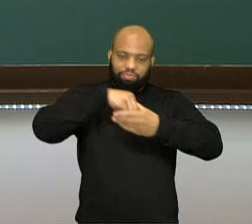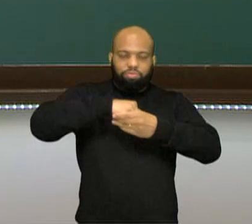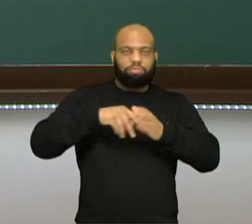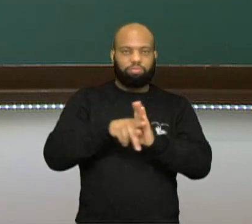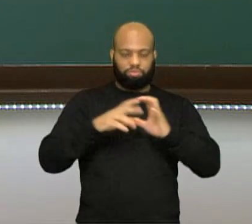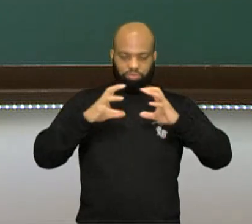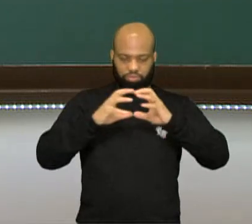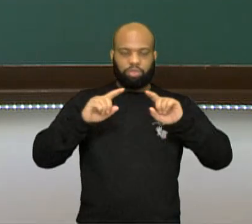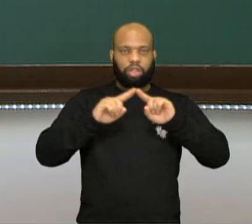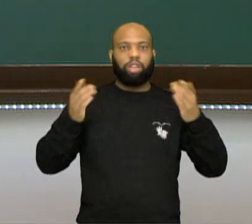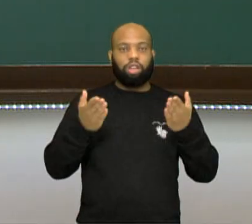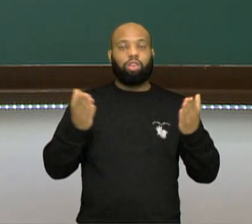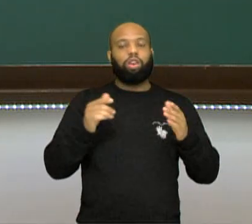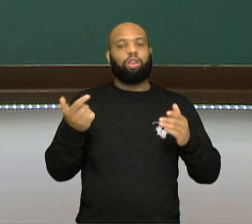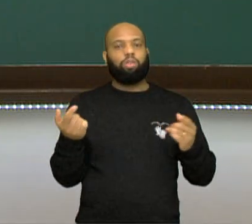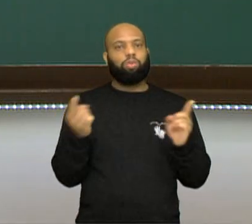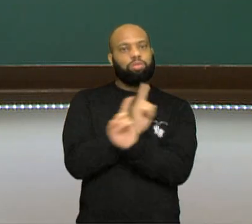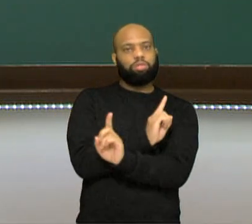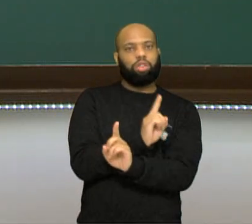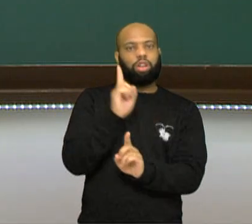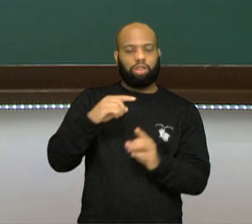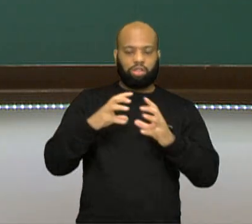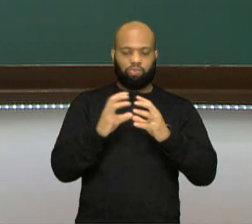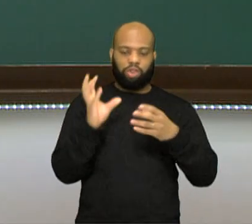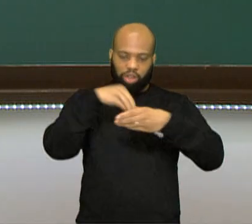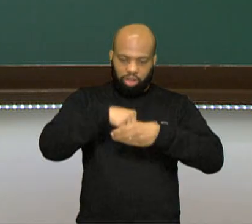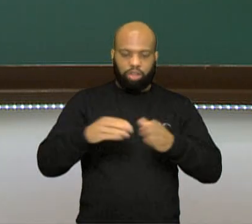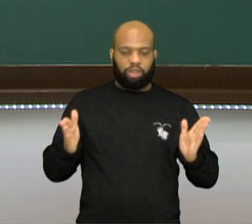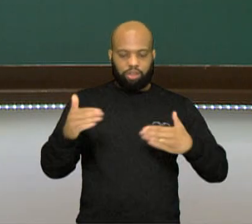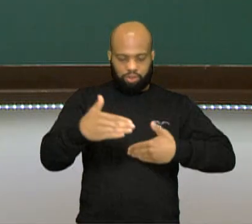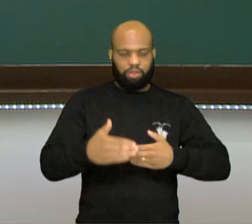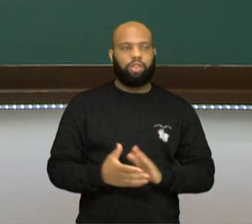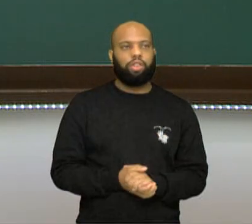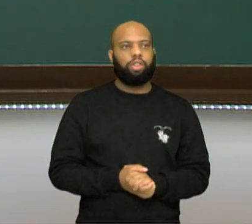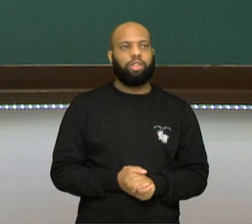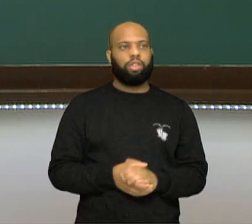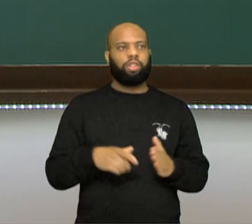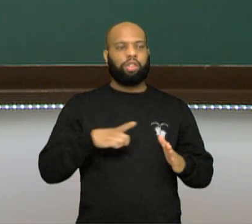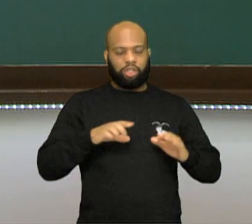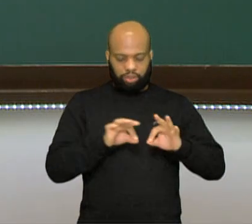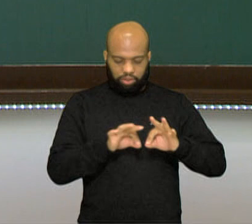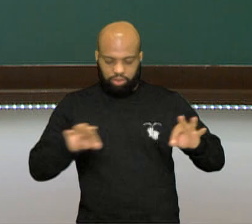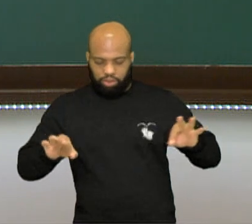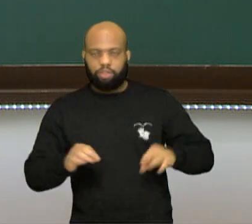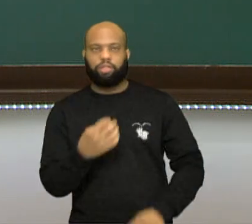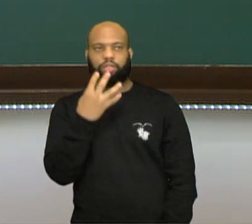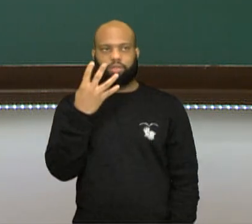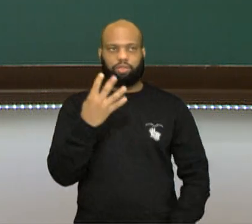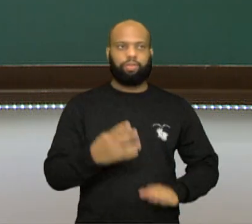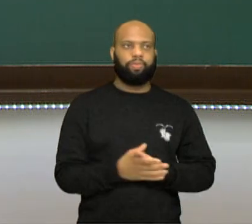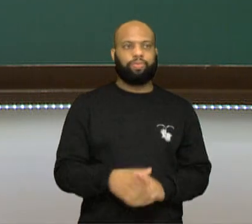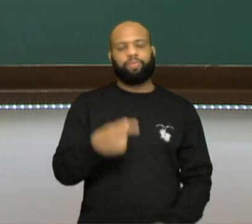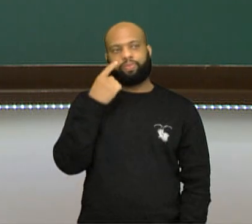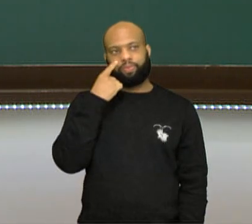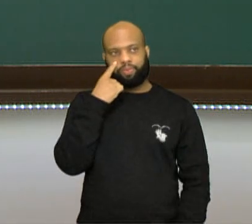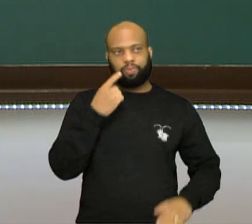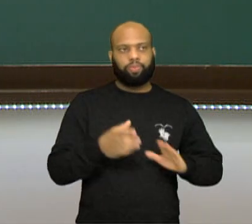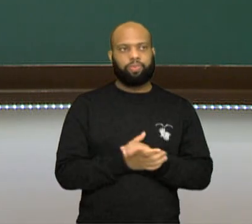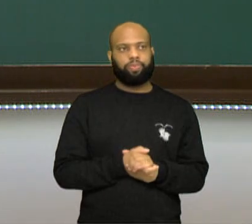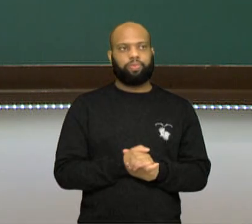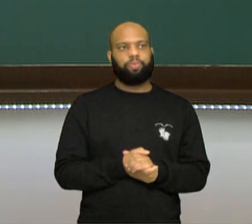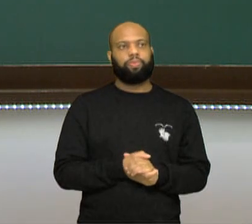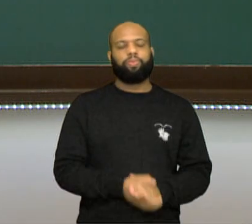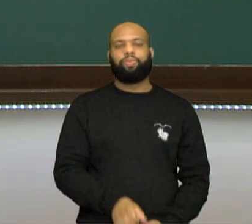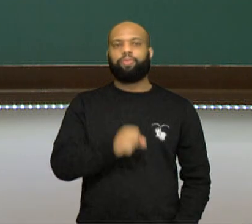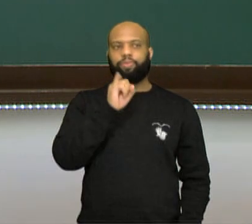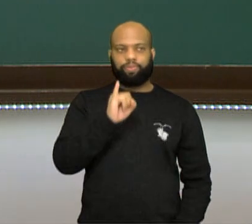esfera. Porém, vamos lá, nosso problema aqui, nós temos que o lado aqui vale 4 centímetros. Então, observando aqui,